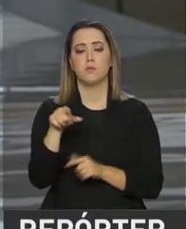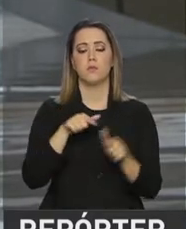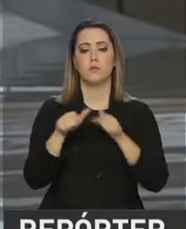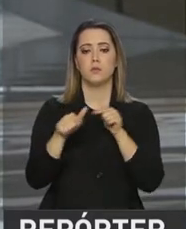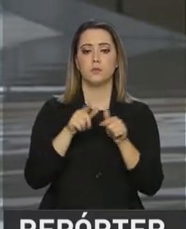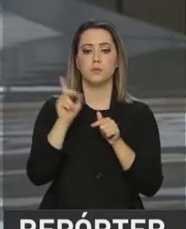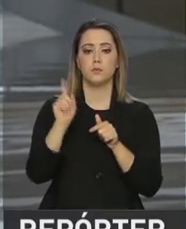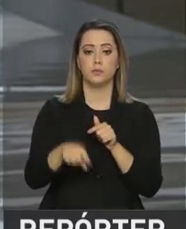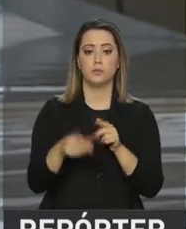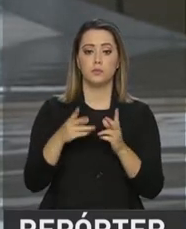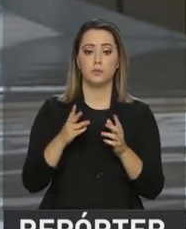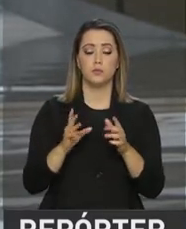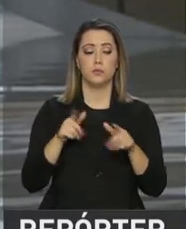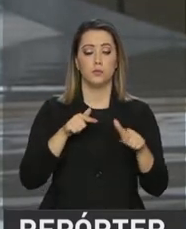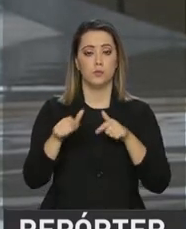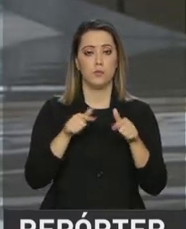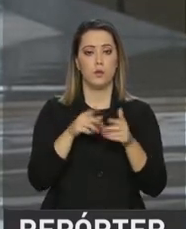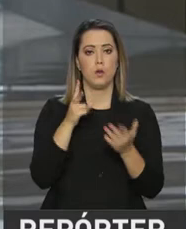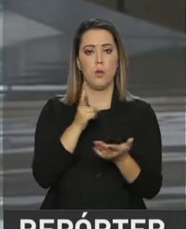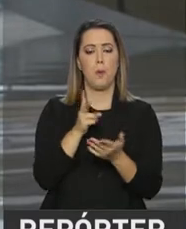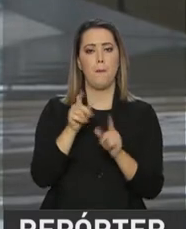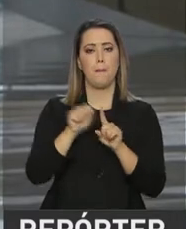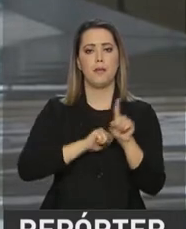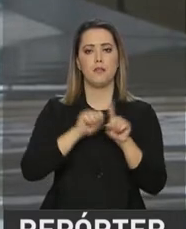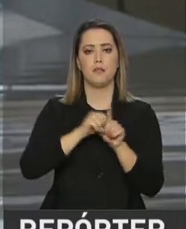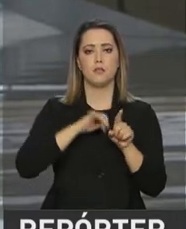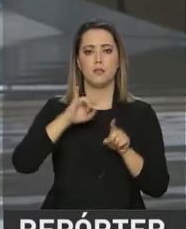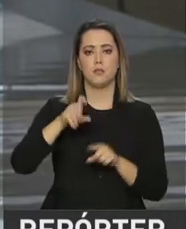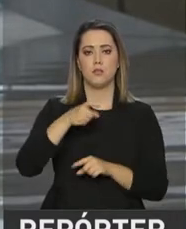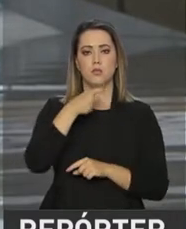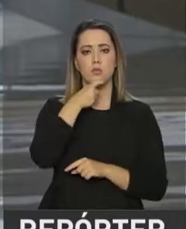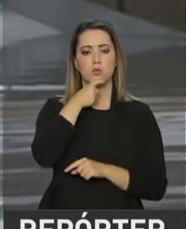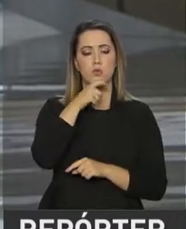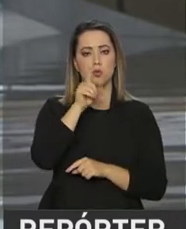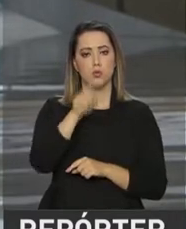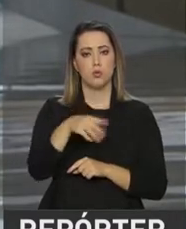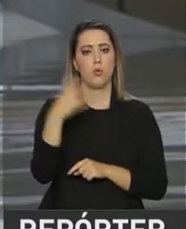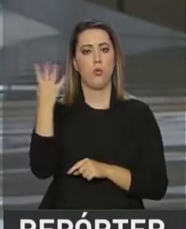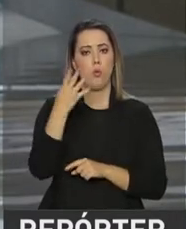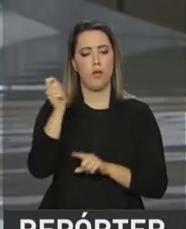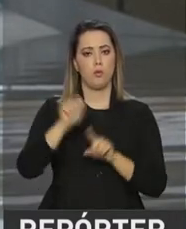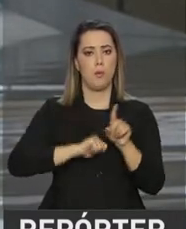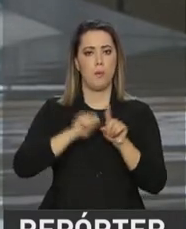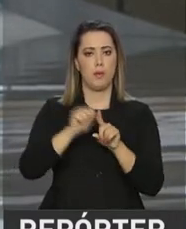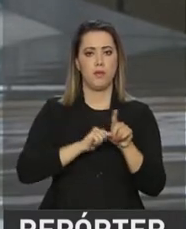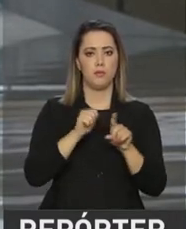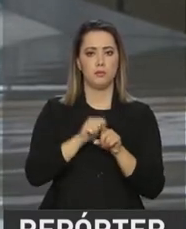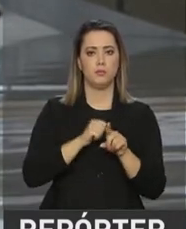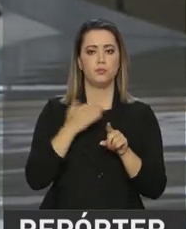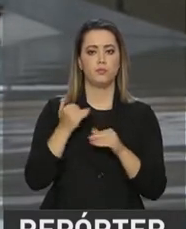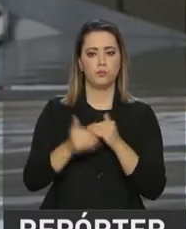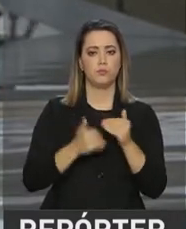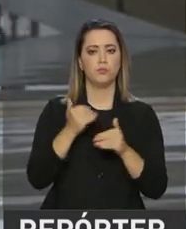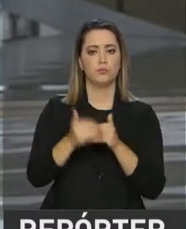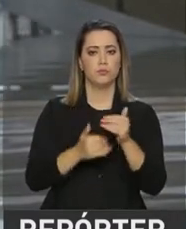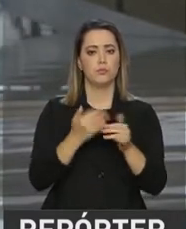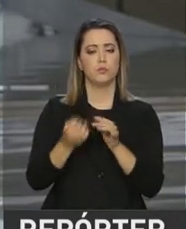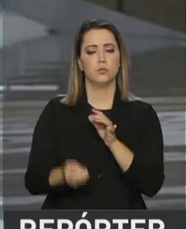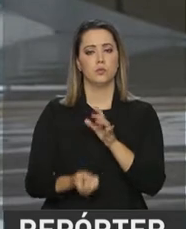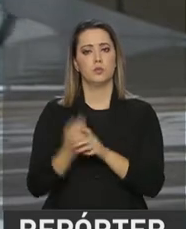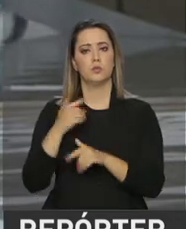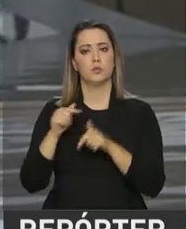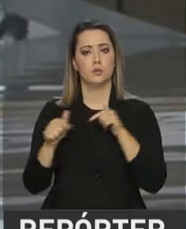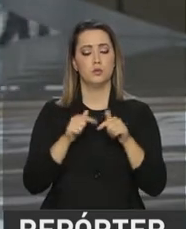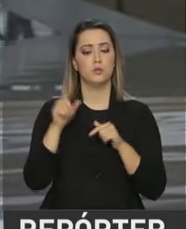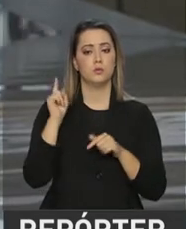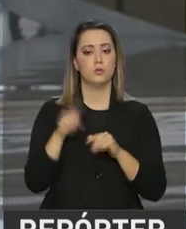trabalho no mercado no mês de julho o quarto mês consecutivo geração positiva de vagas no mercado de